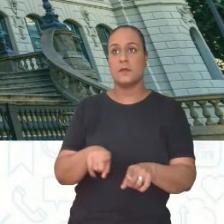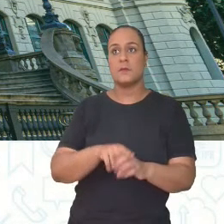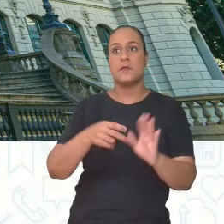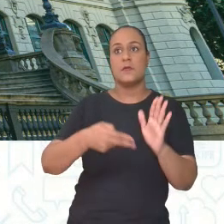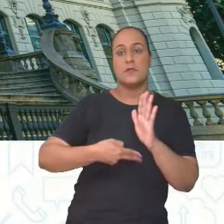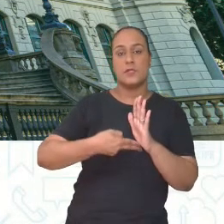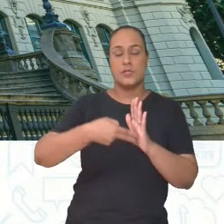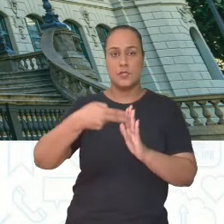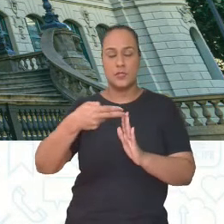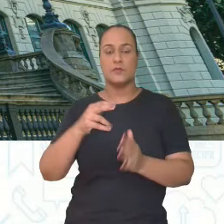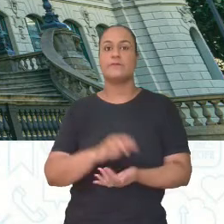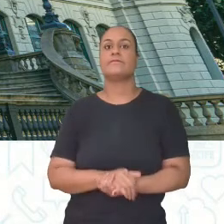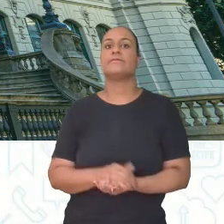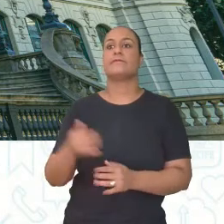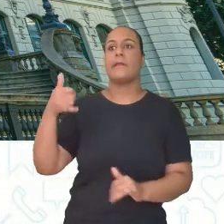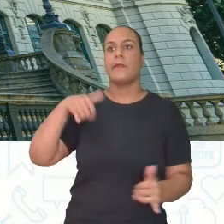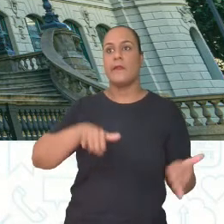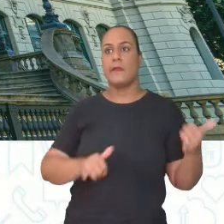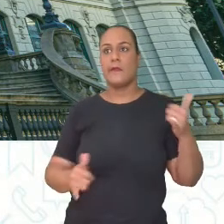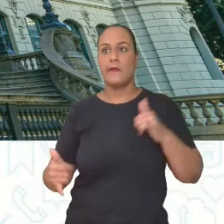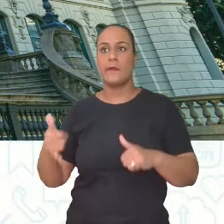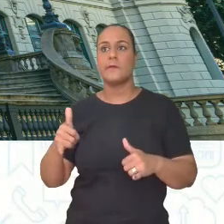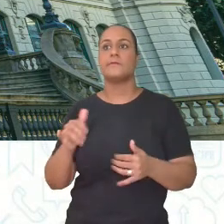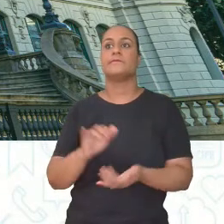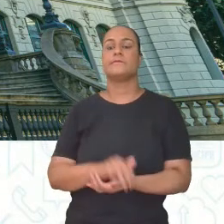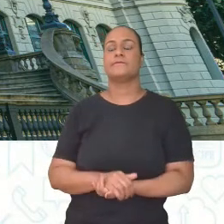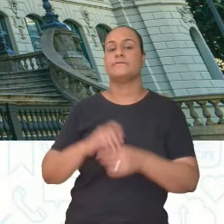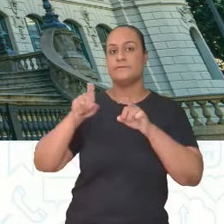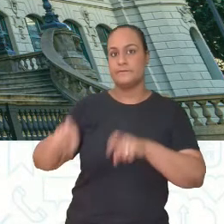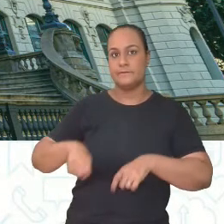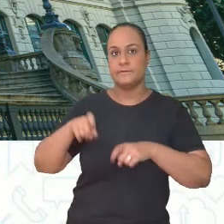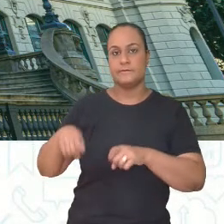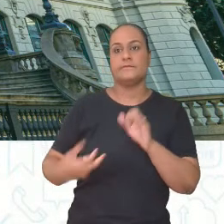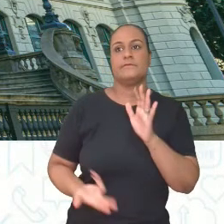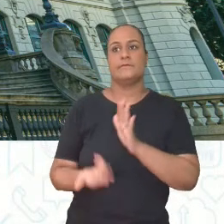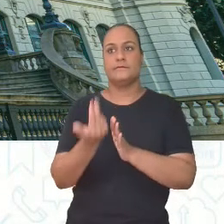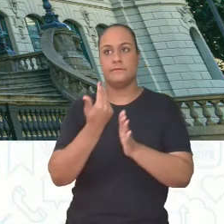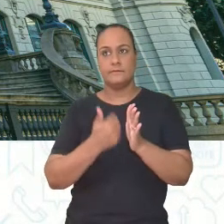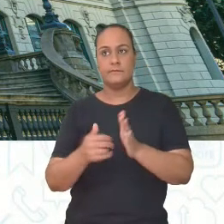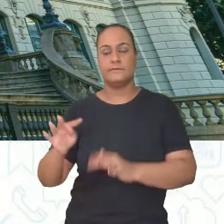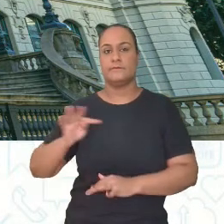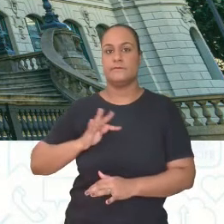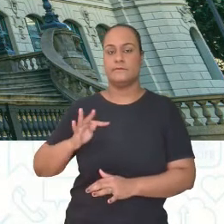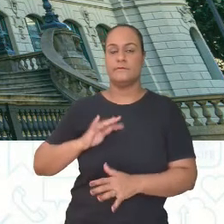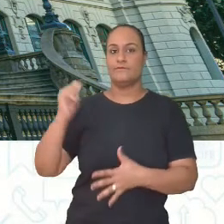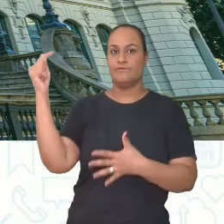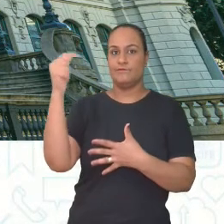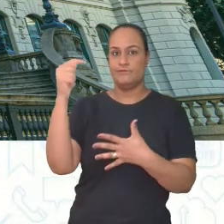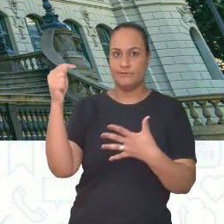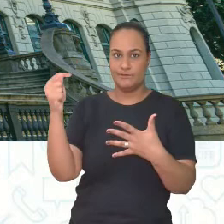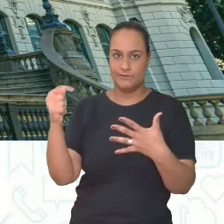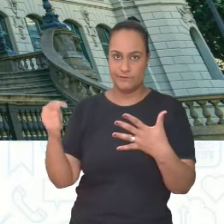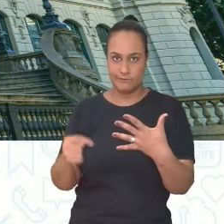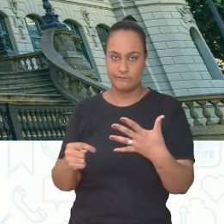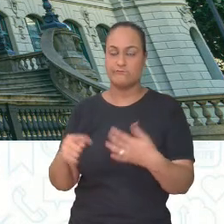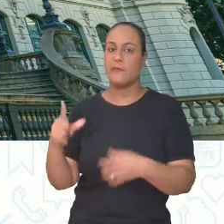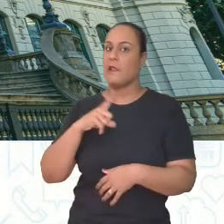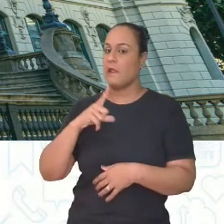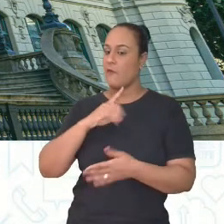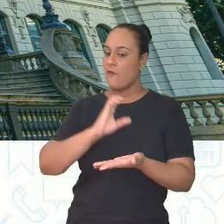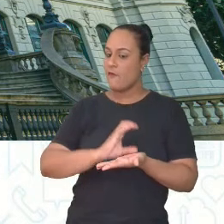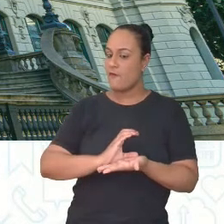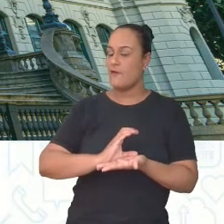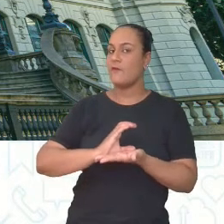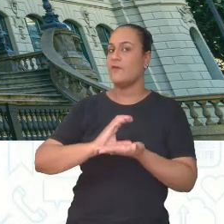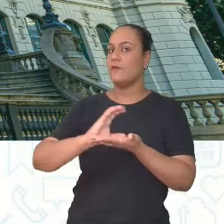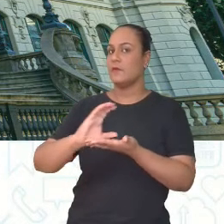cirurgia, química, agricultura, desenho, técnico, etc. Então, houve um investimento,